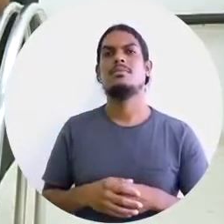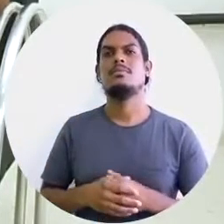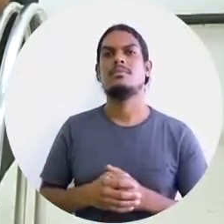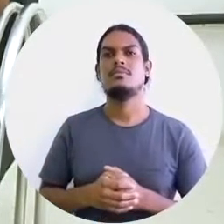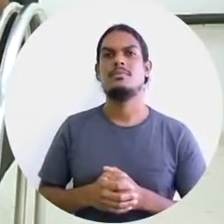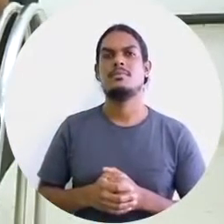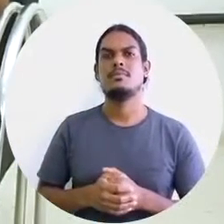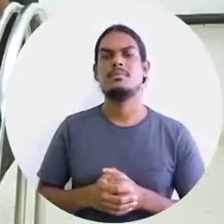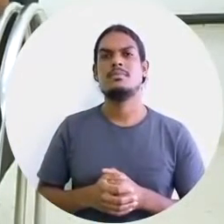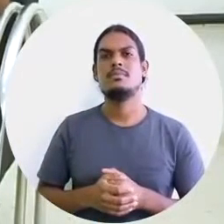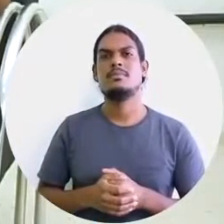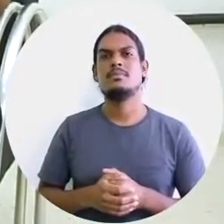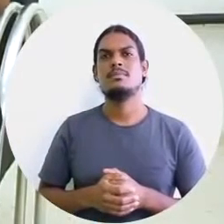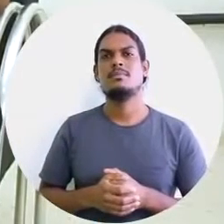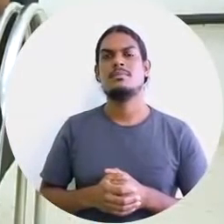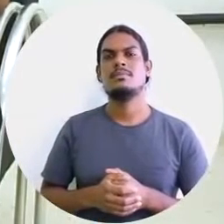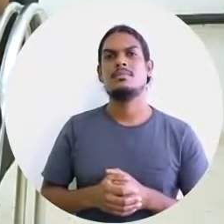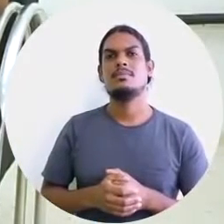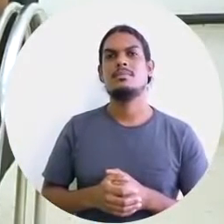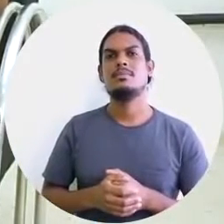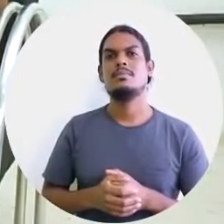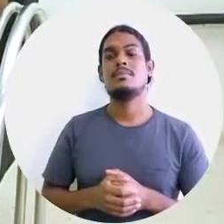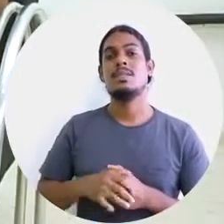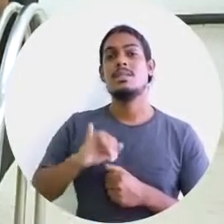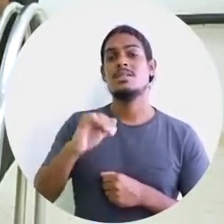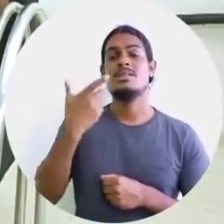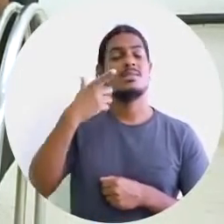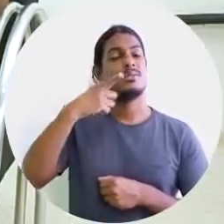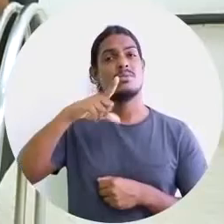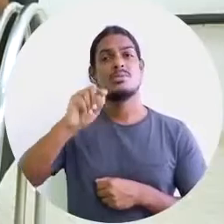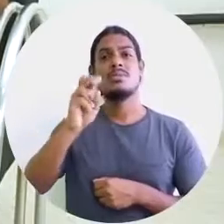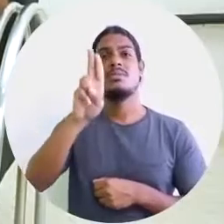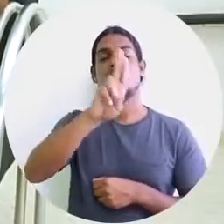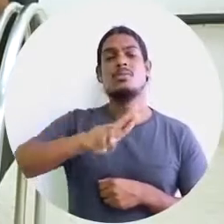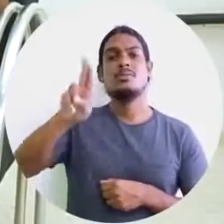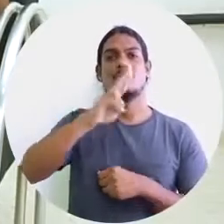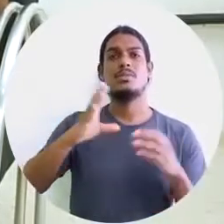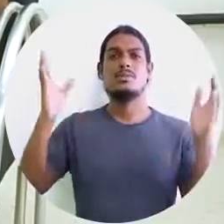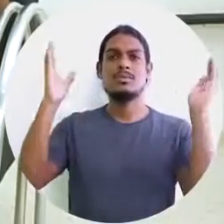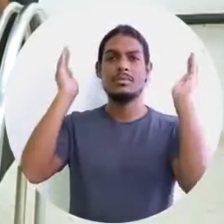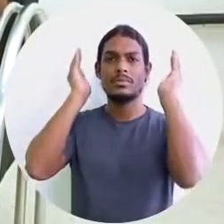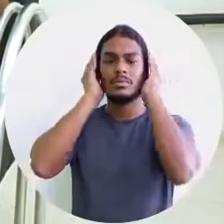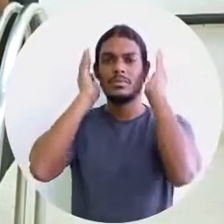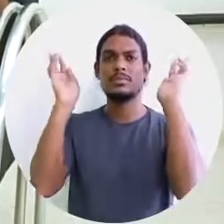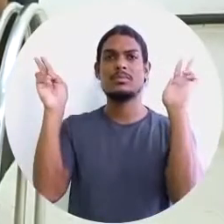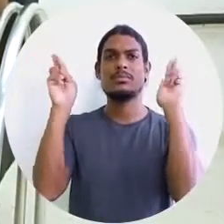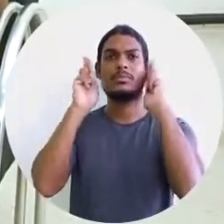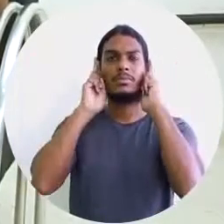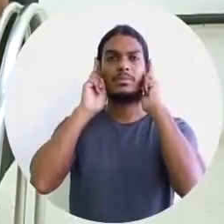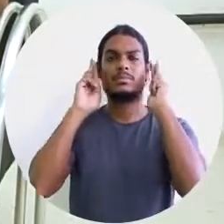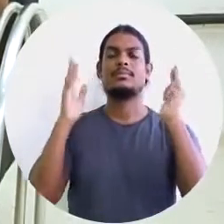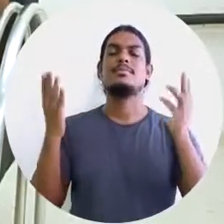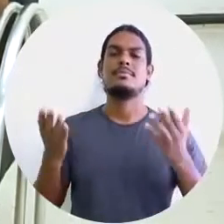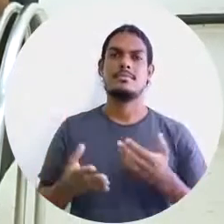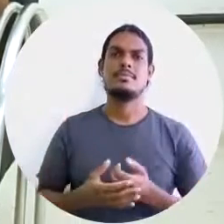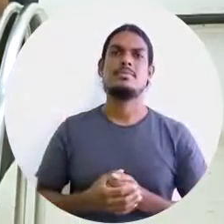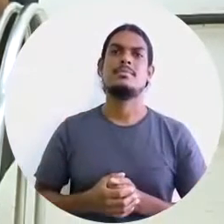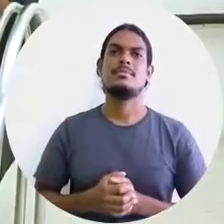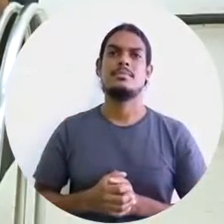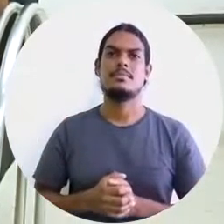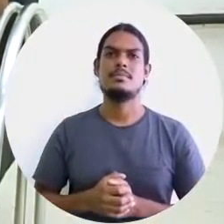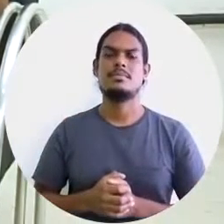isso não for suficiente, você vai botar um protetor tipo concha. Se isso não for suficiente, você vai botar um plug e um concha, né? Que seria a